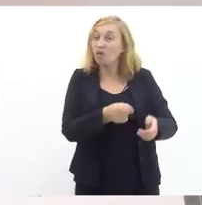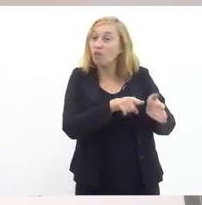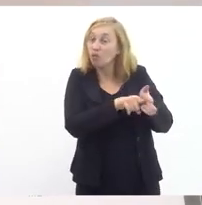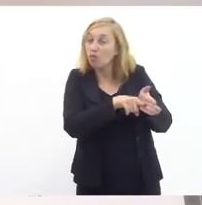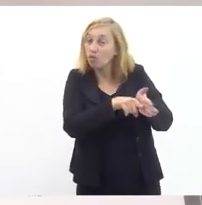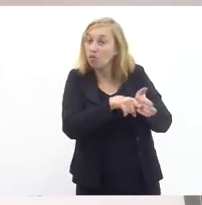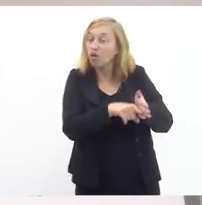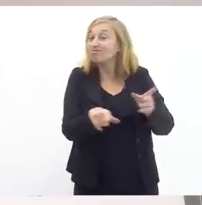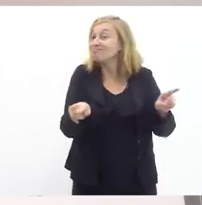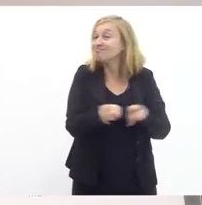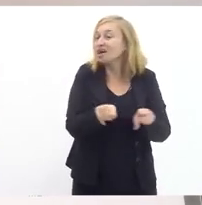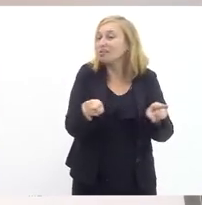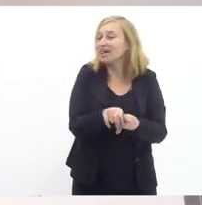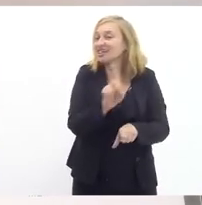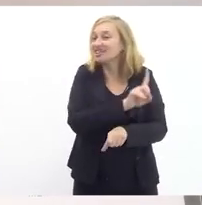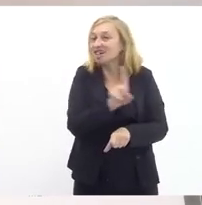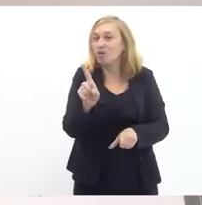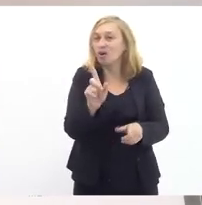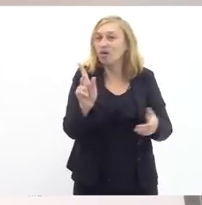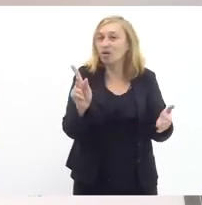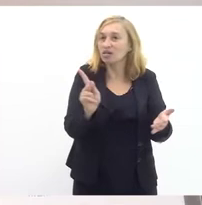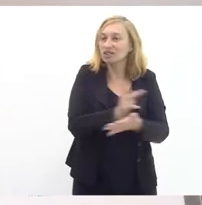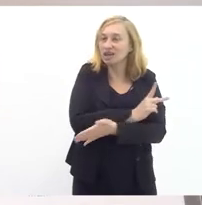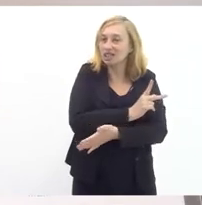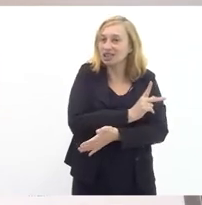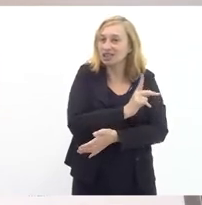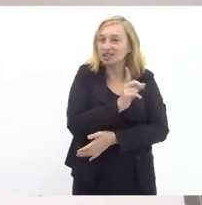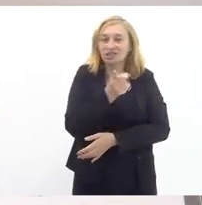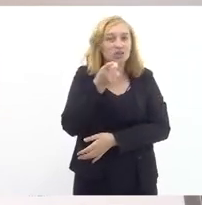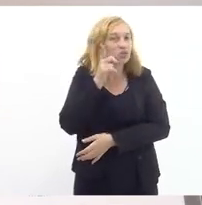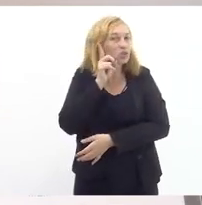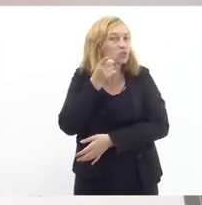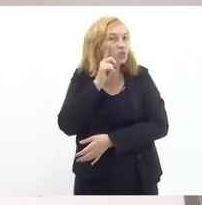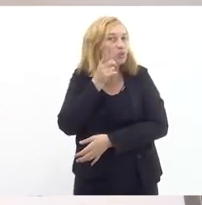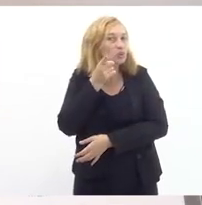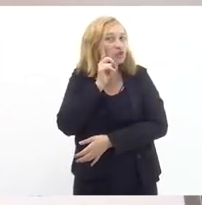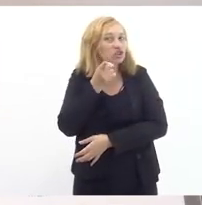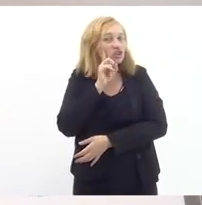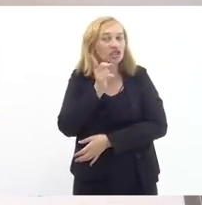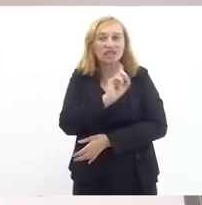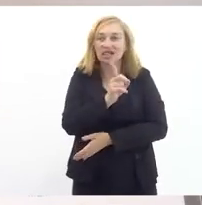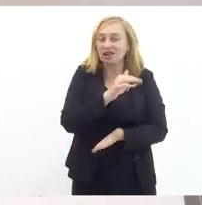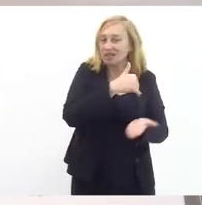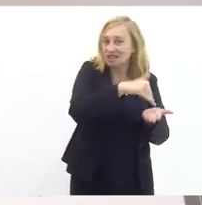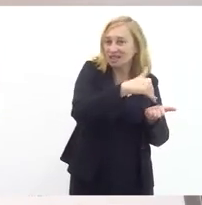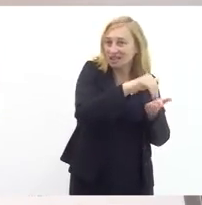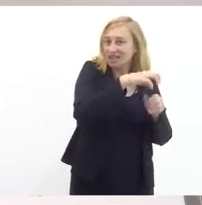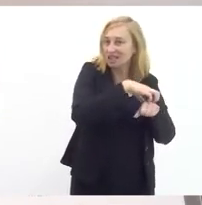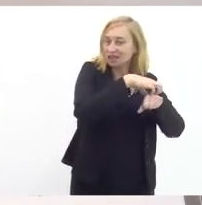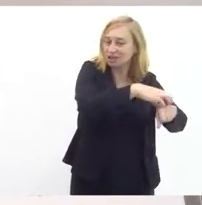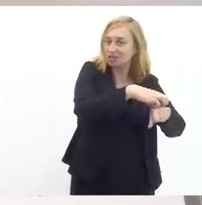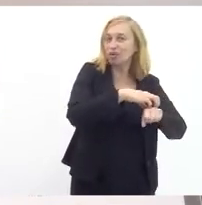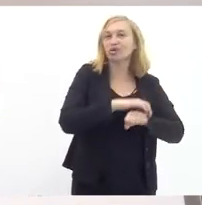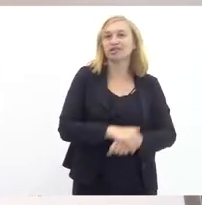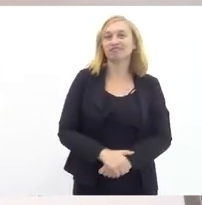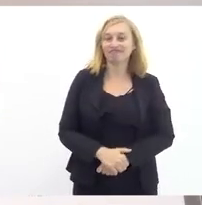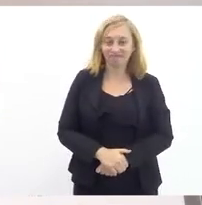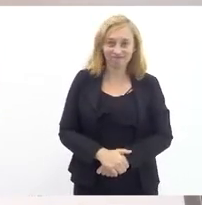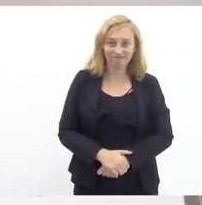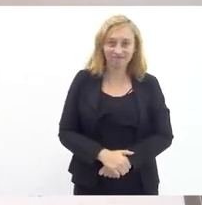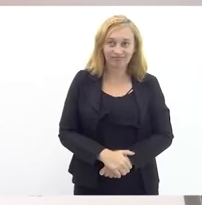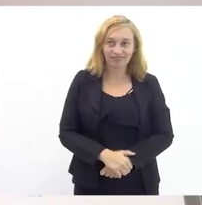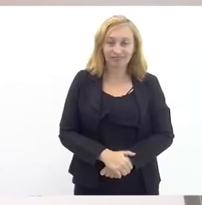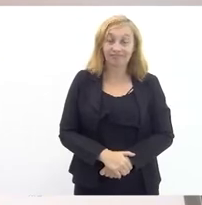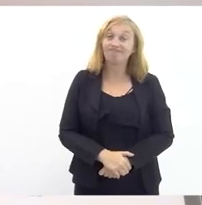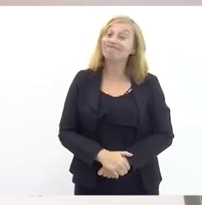fiscalização também não ocorre a contento, nem pela Secretaria de Transportes